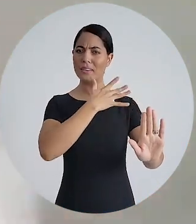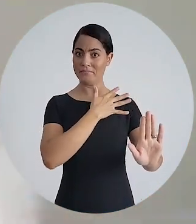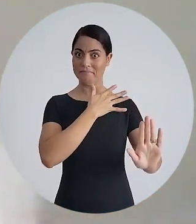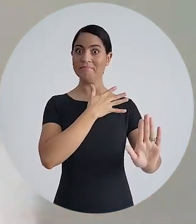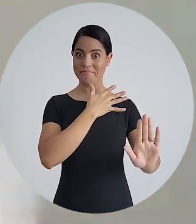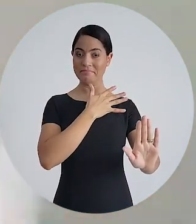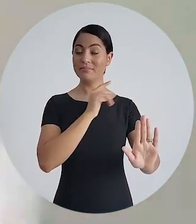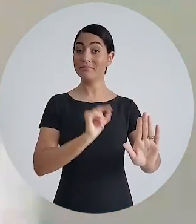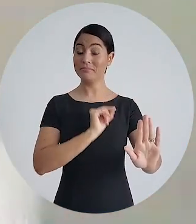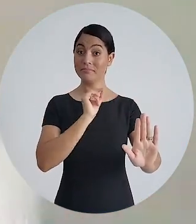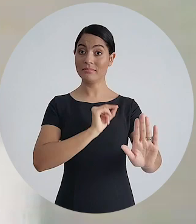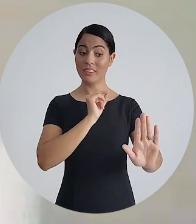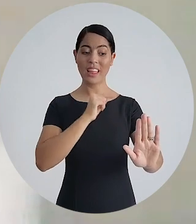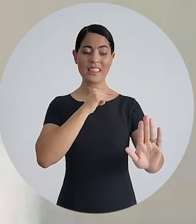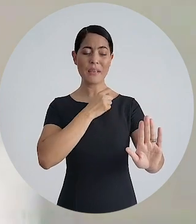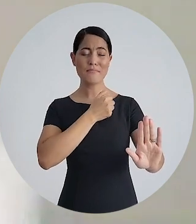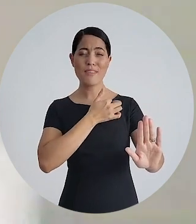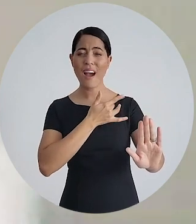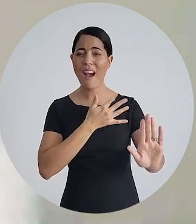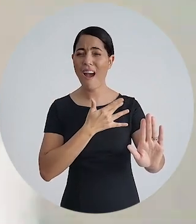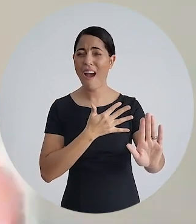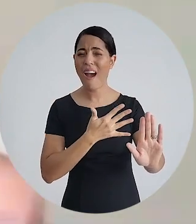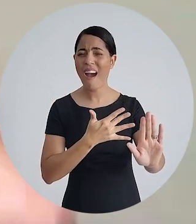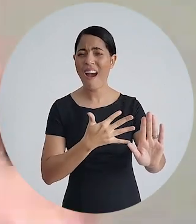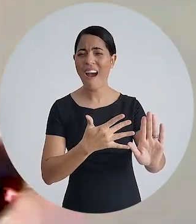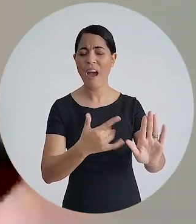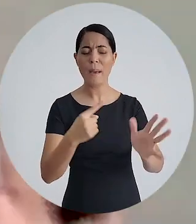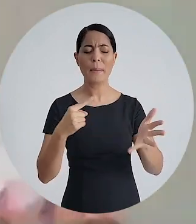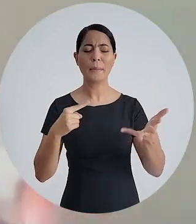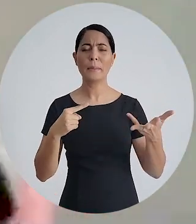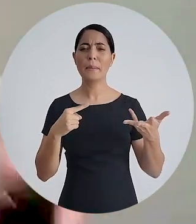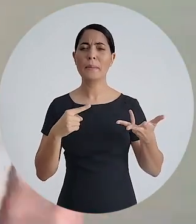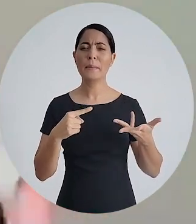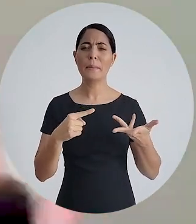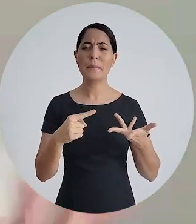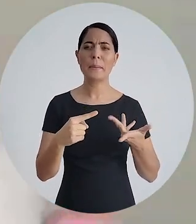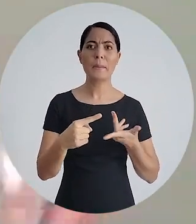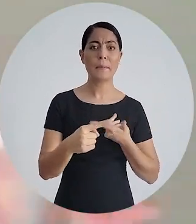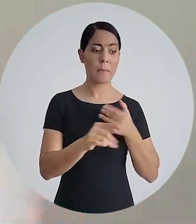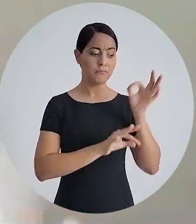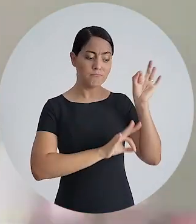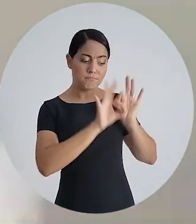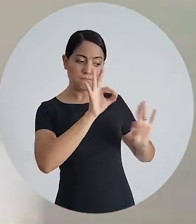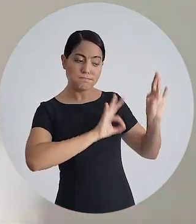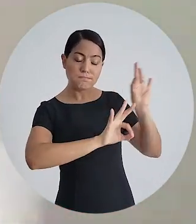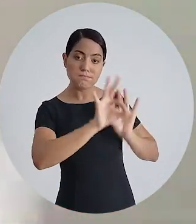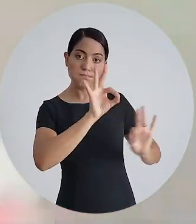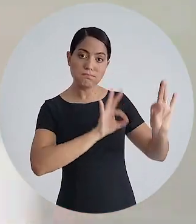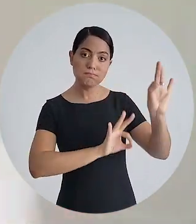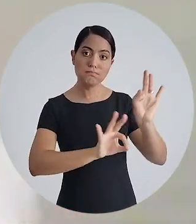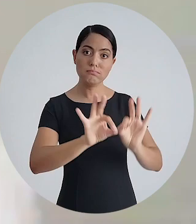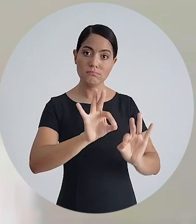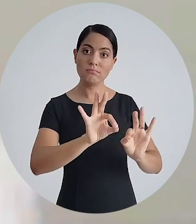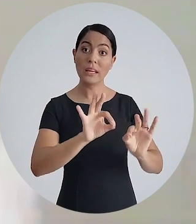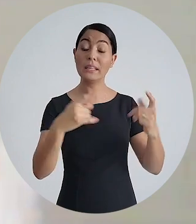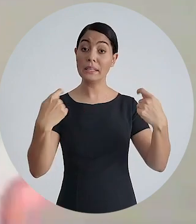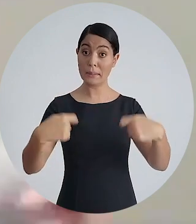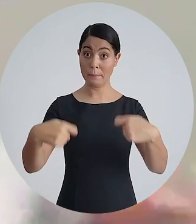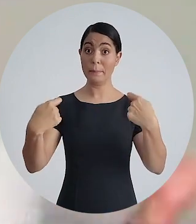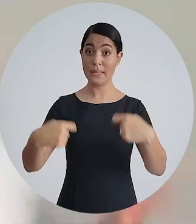Antecedendo esse dia das eleições, nós temos uma série de atos preparatórios que